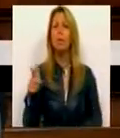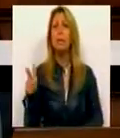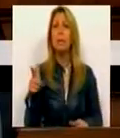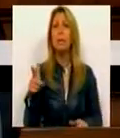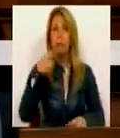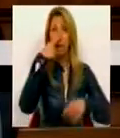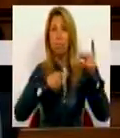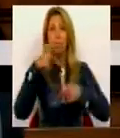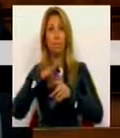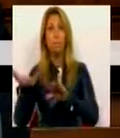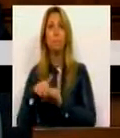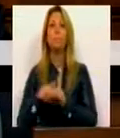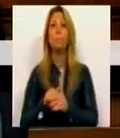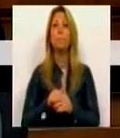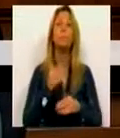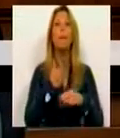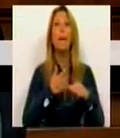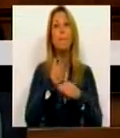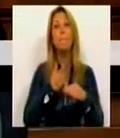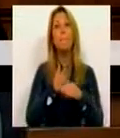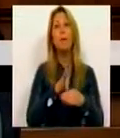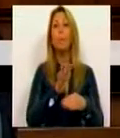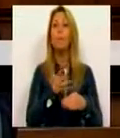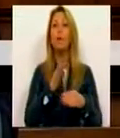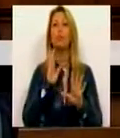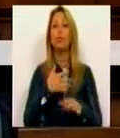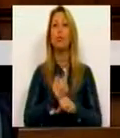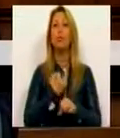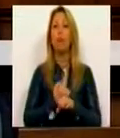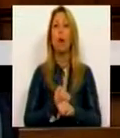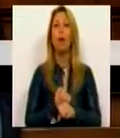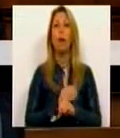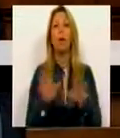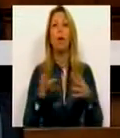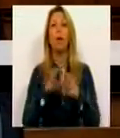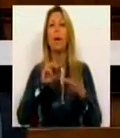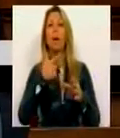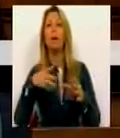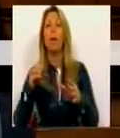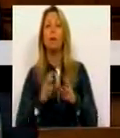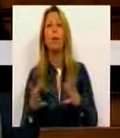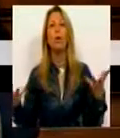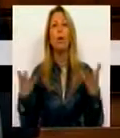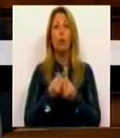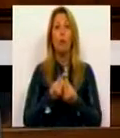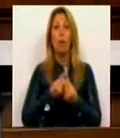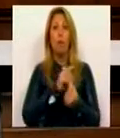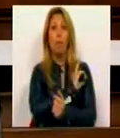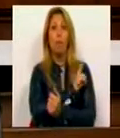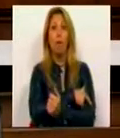100 elementos, metade dos quais, aliás, já trabalha no Comando de Nápoles, na Joint Force Command.